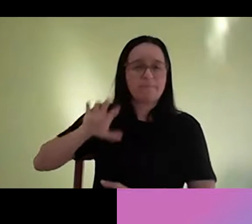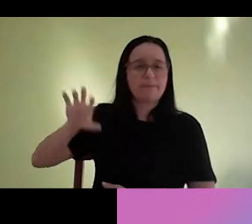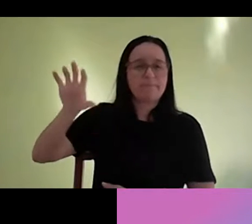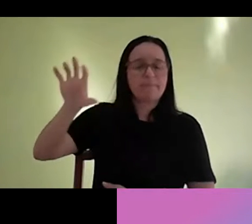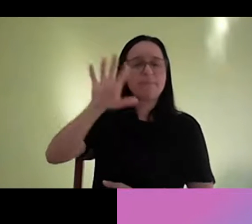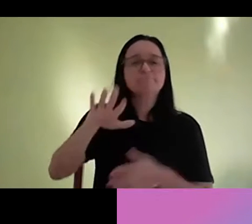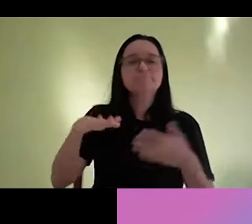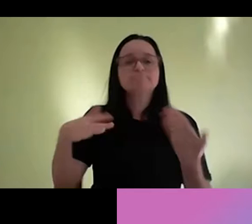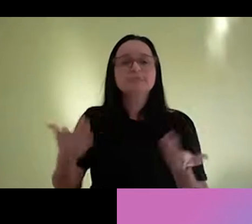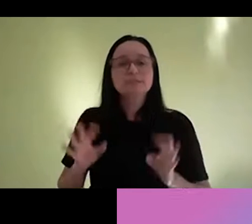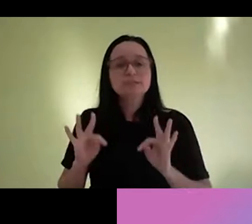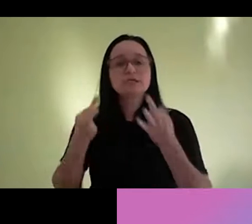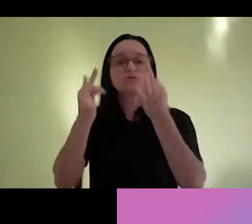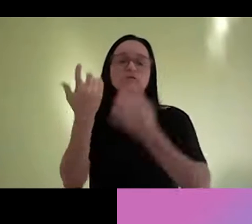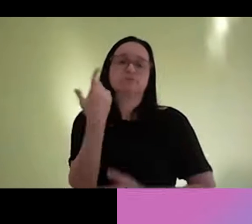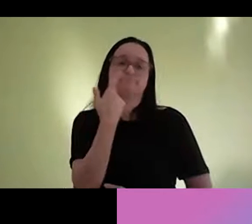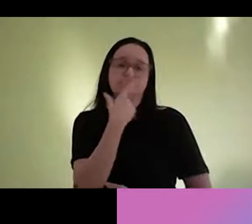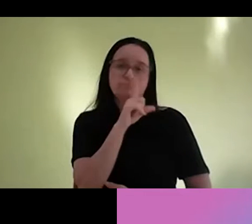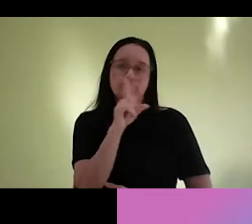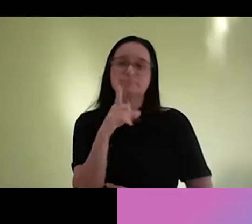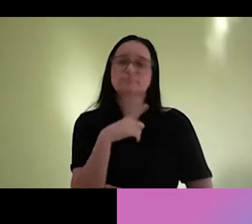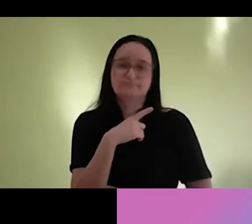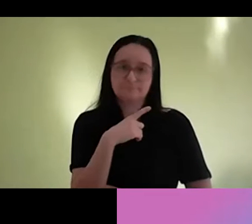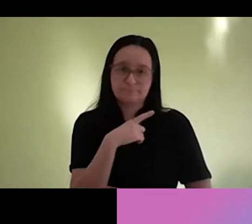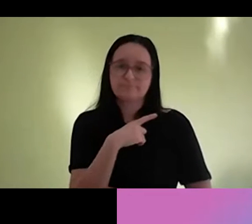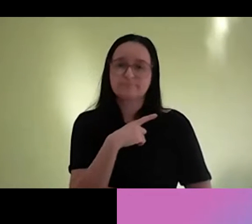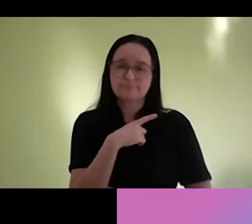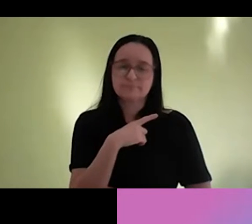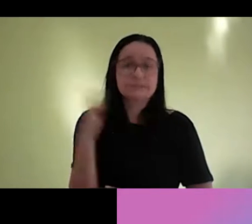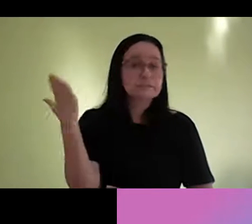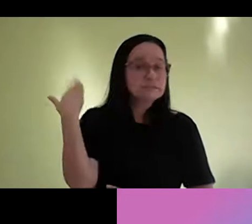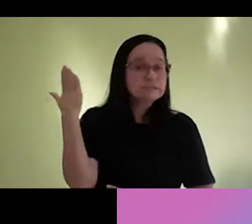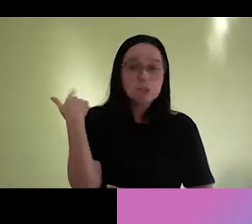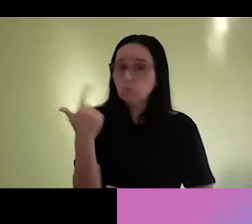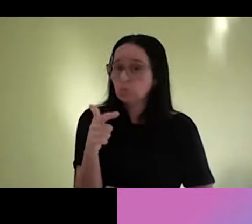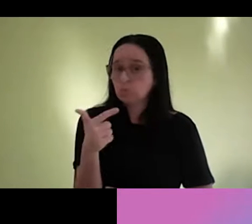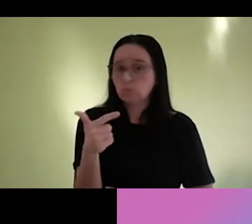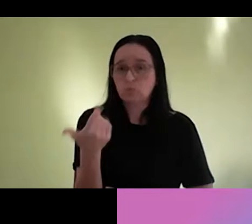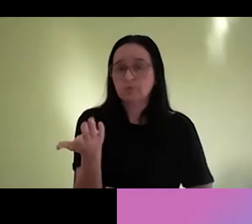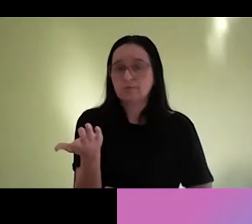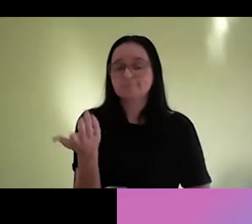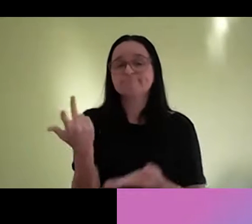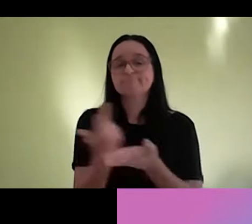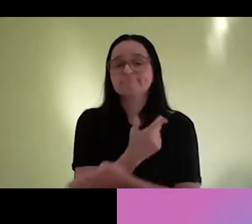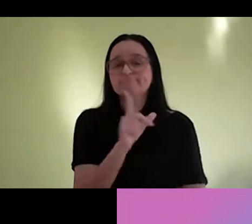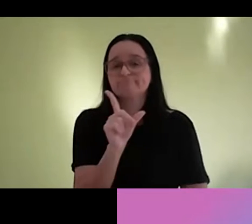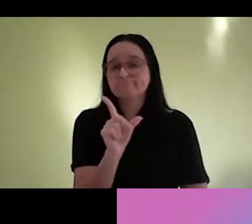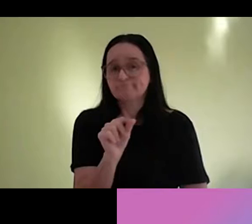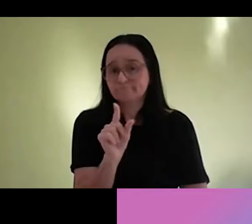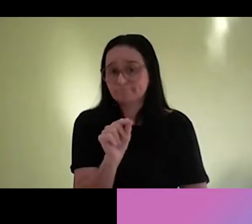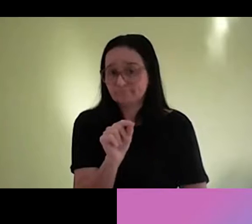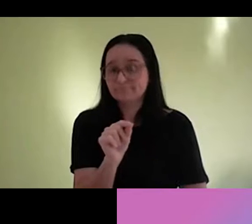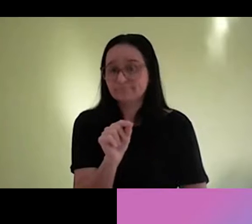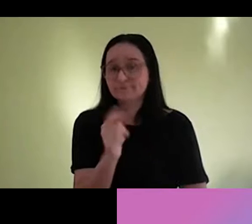poderia proporcionar isso. E na época não existia. E aí, o que aconteceu? Criou-se a